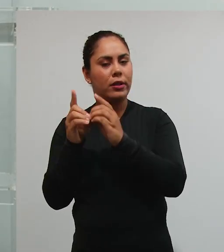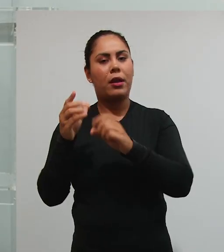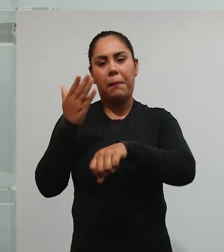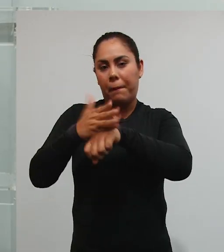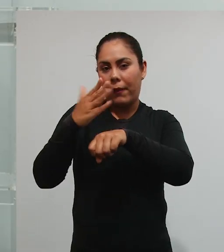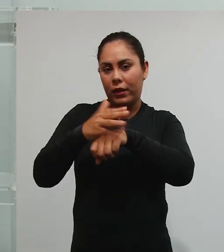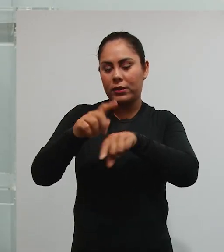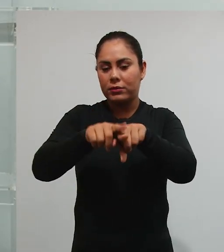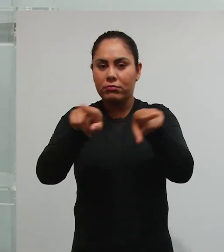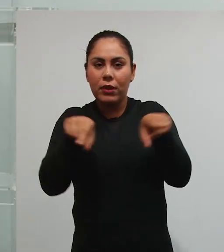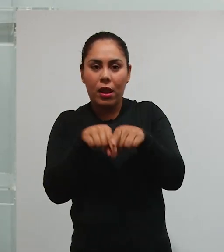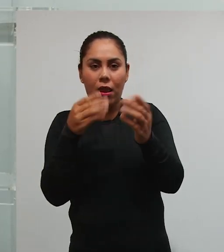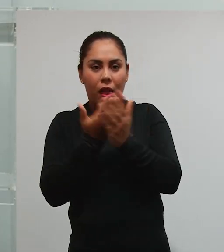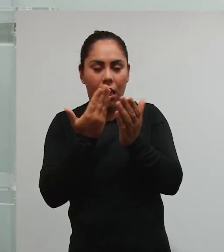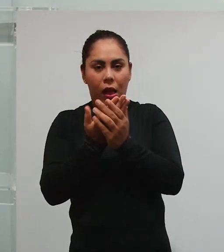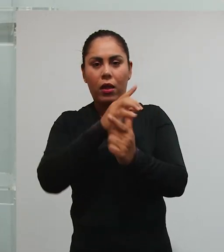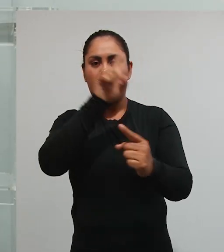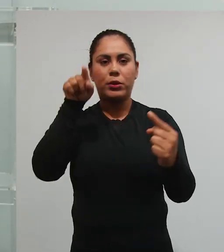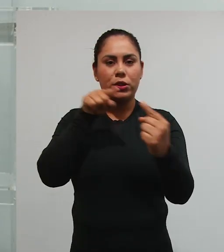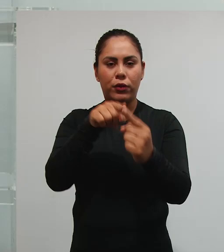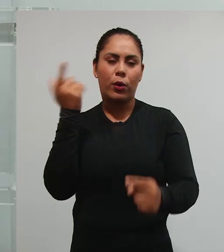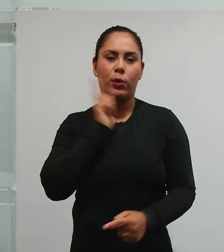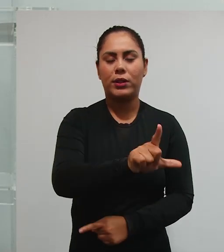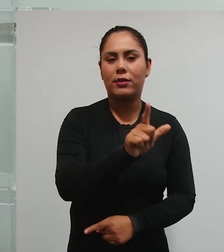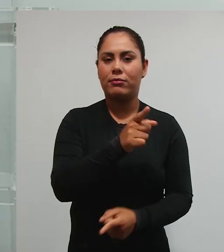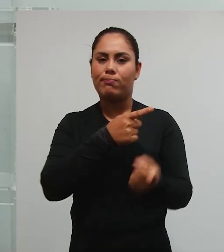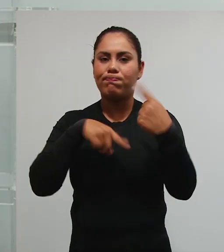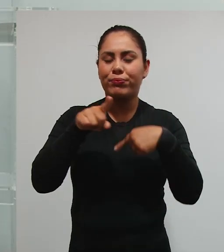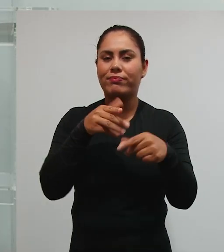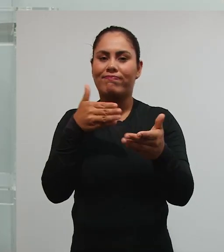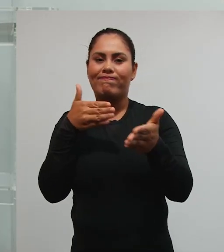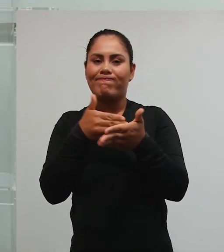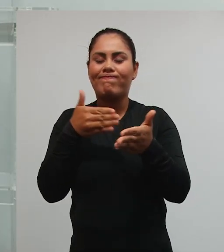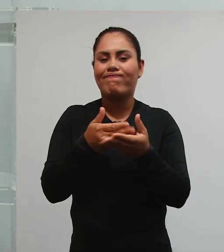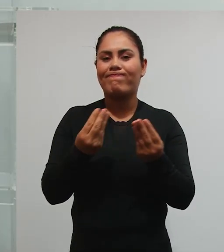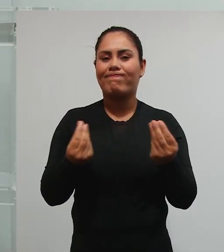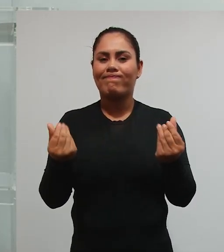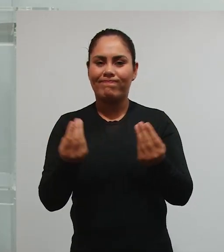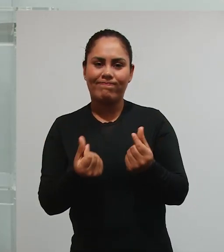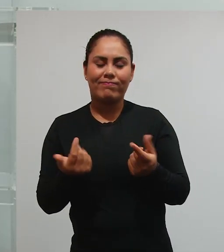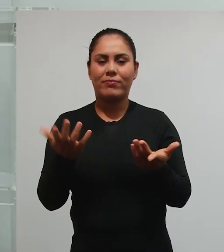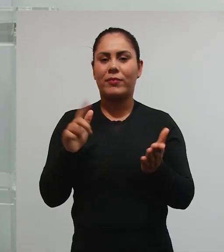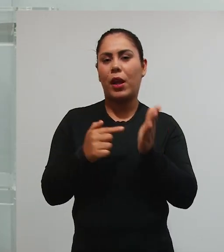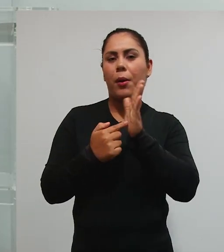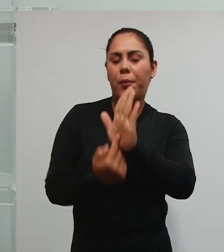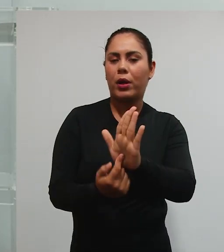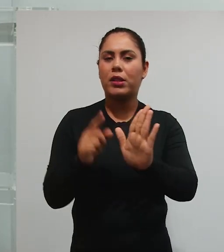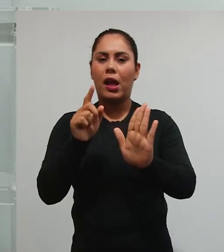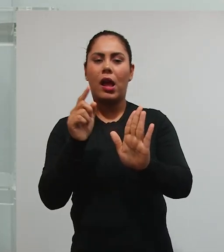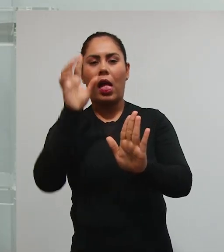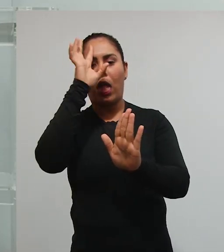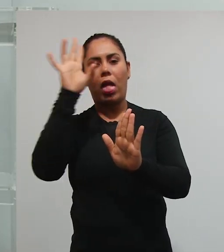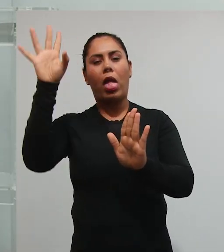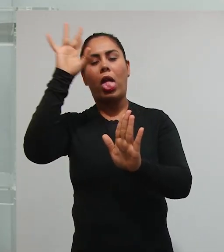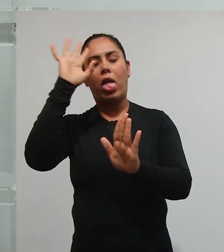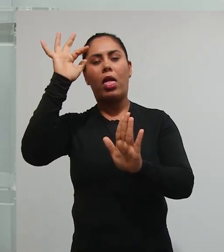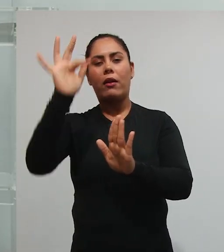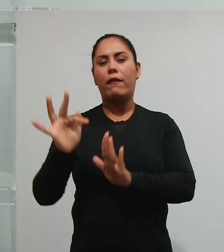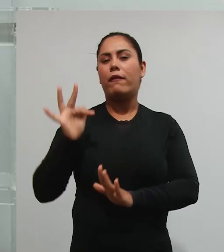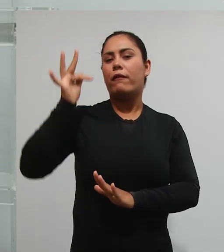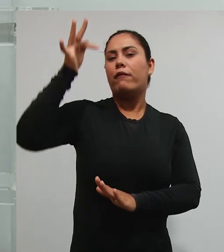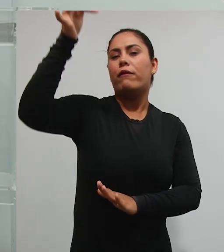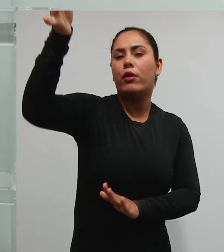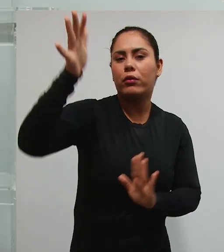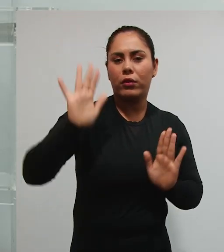sala de aula, às vezes eles não são alcançados, são intangíveis, são só, postos como um imaginário